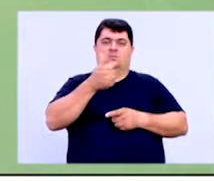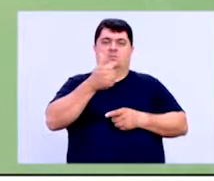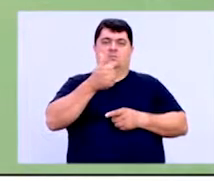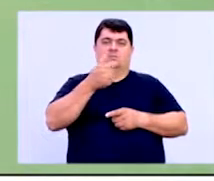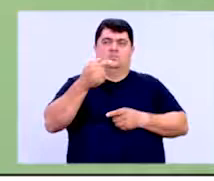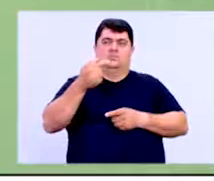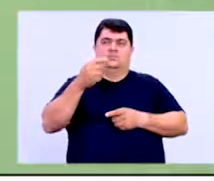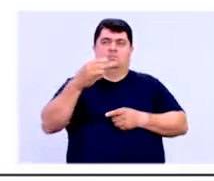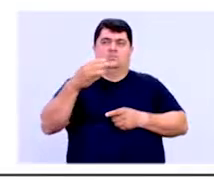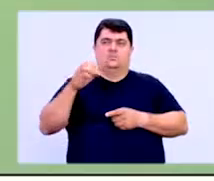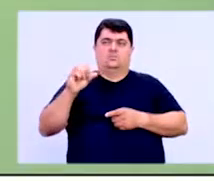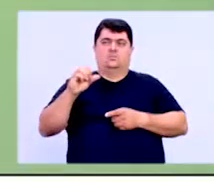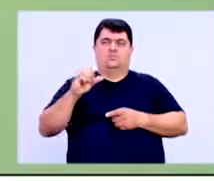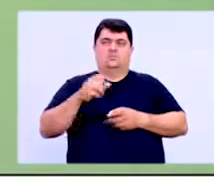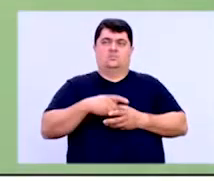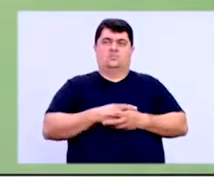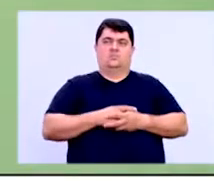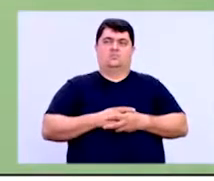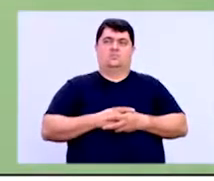2,1739.